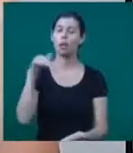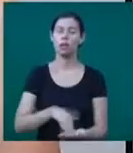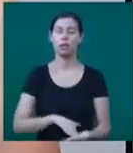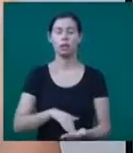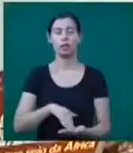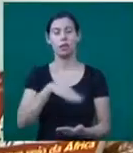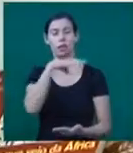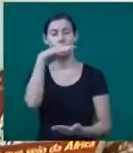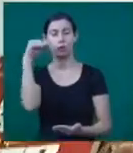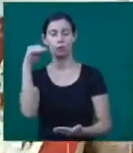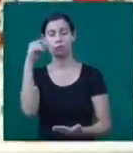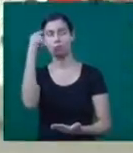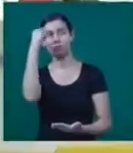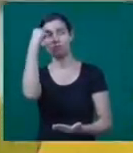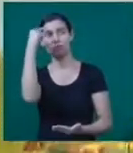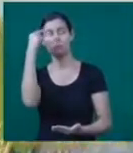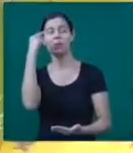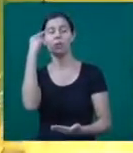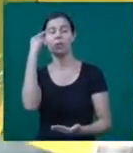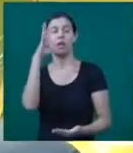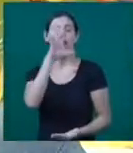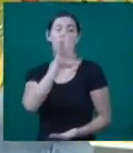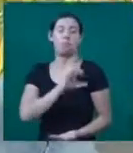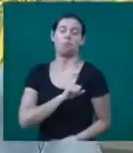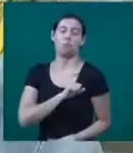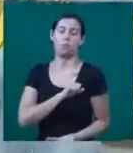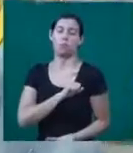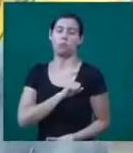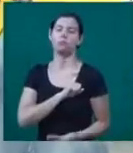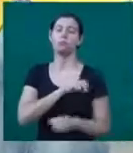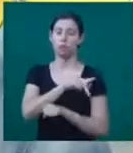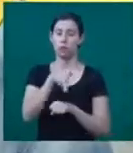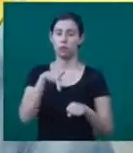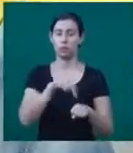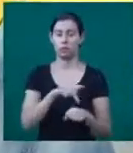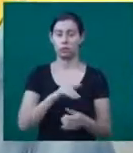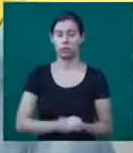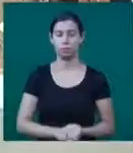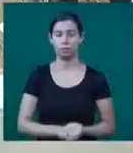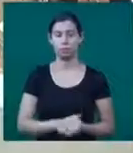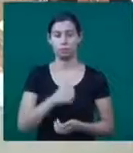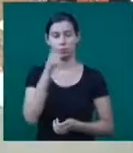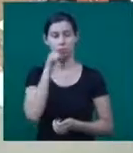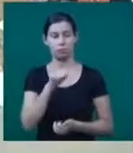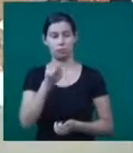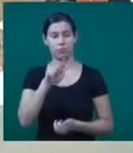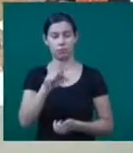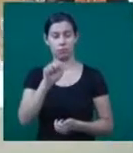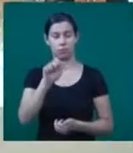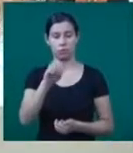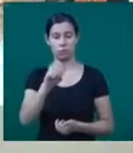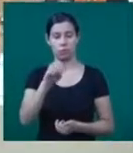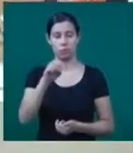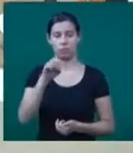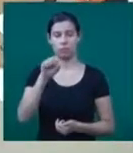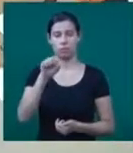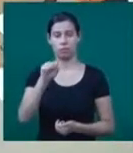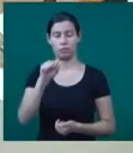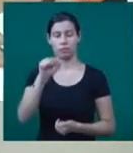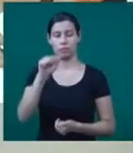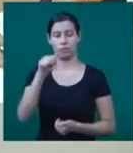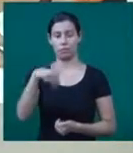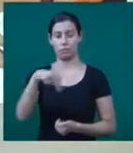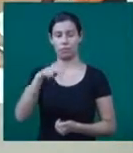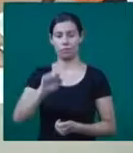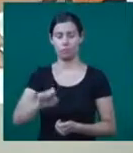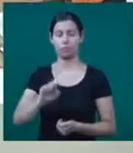de patriotismo. A professora de língua portuguesa, Rosane, prepara os estudantes do 8º ano para produzir redações sobre o